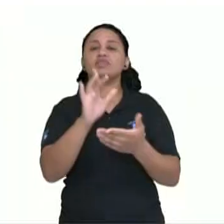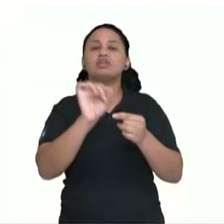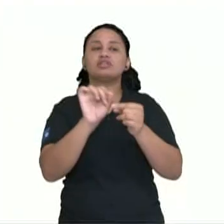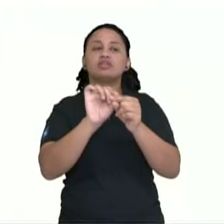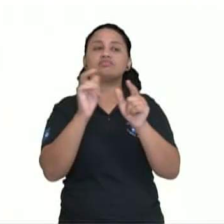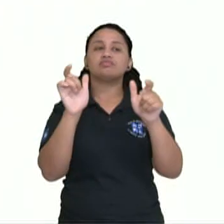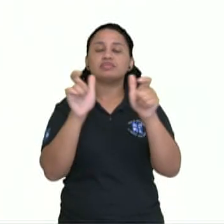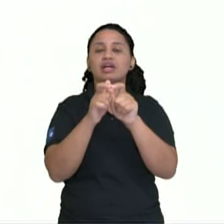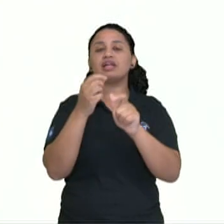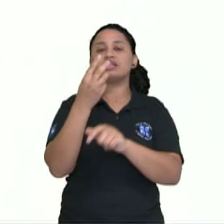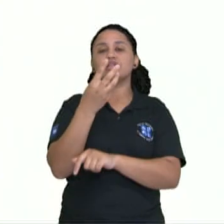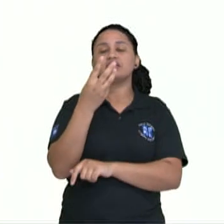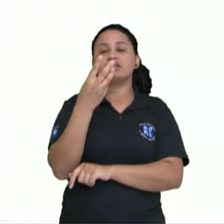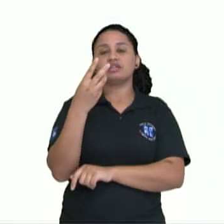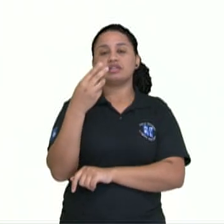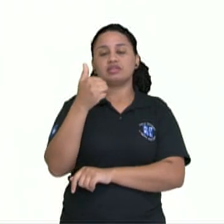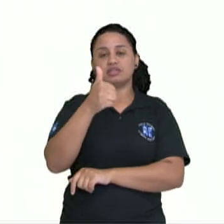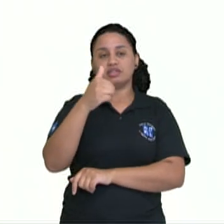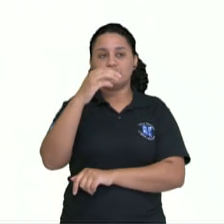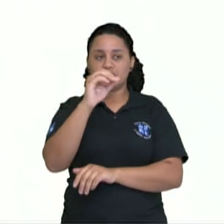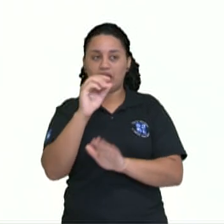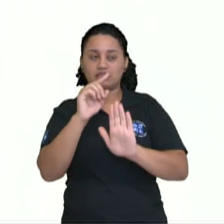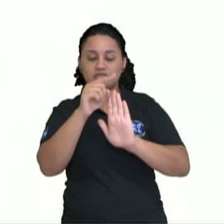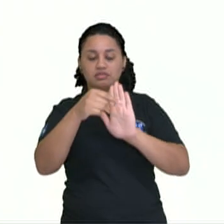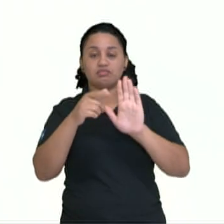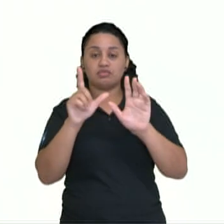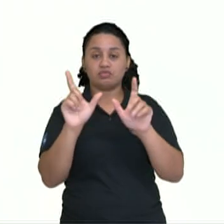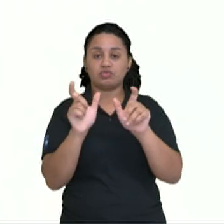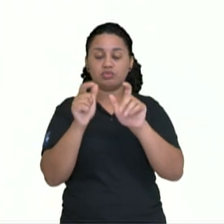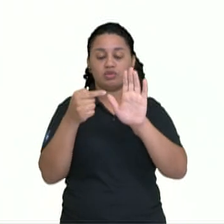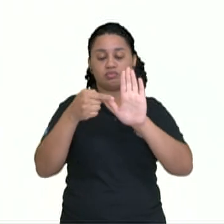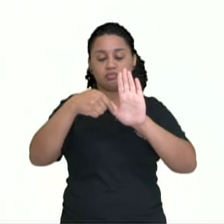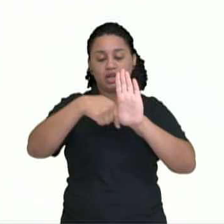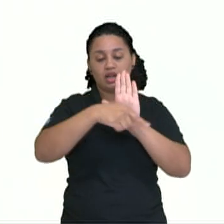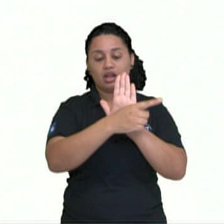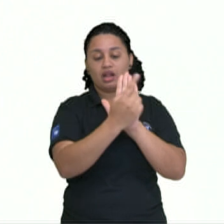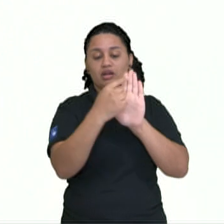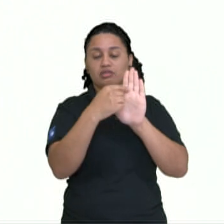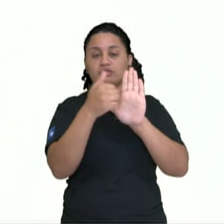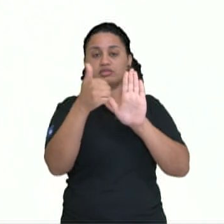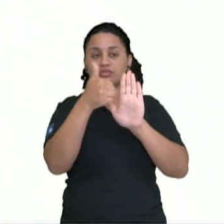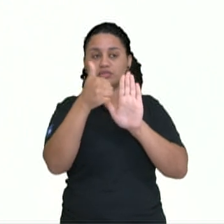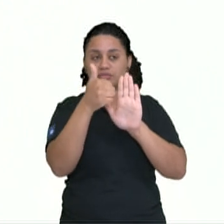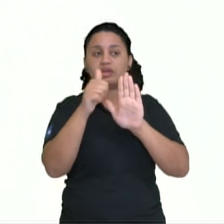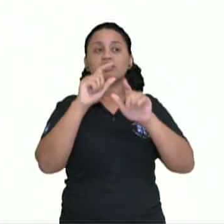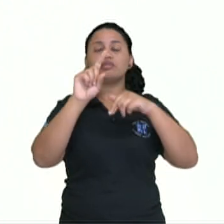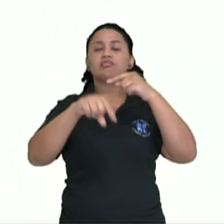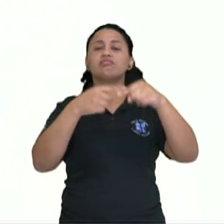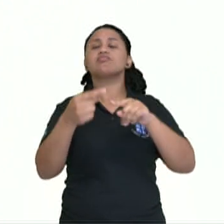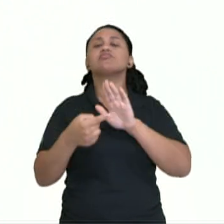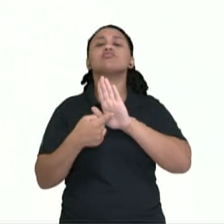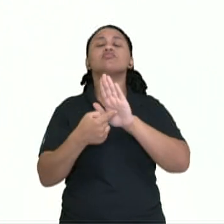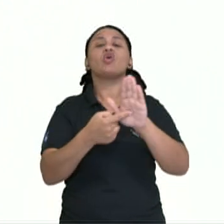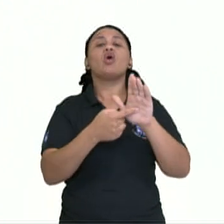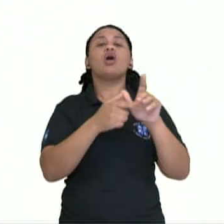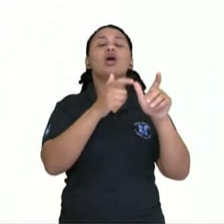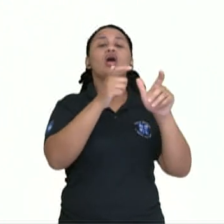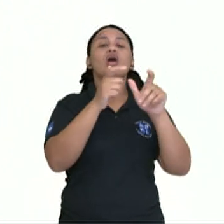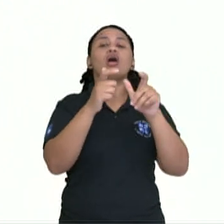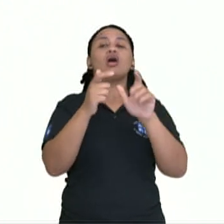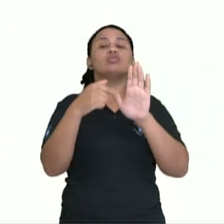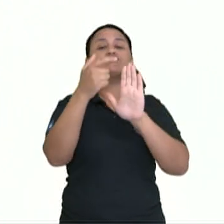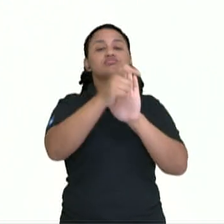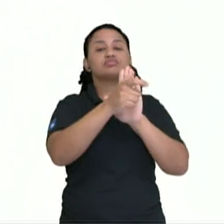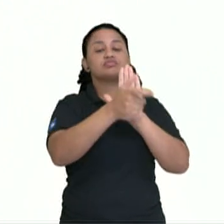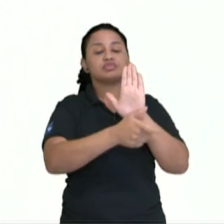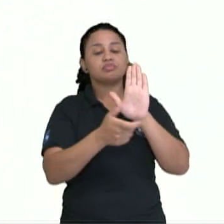de 310 graus ao primeiro quadrante e, em seguida, dê as suas correspondências nos demais